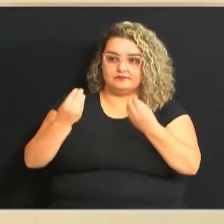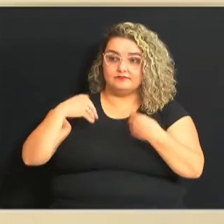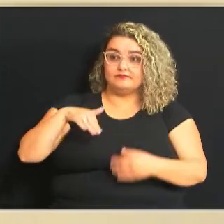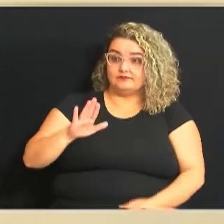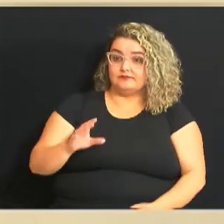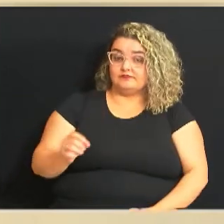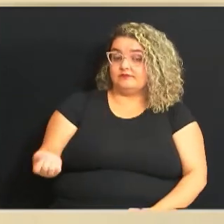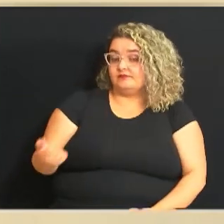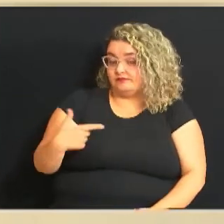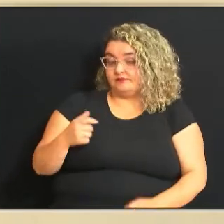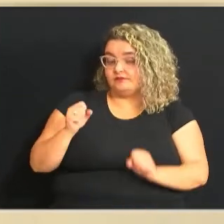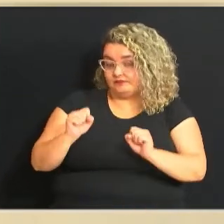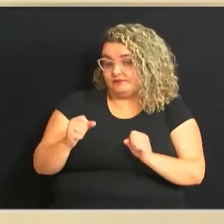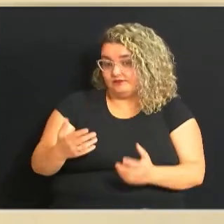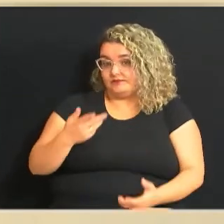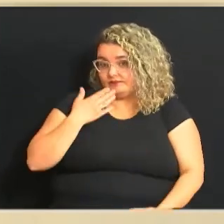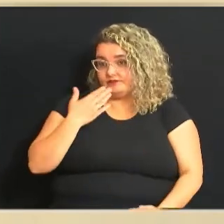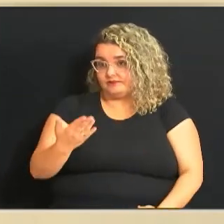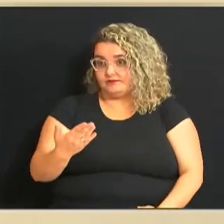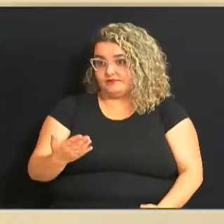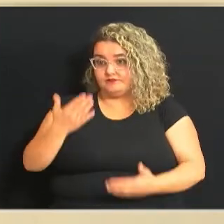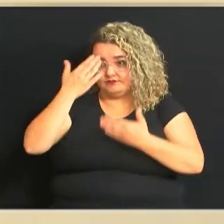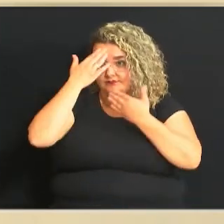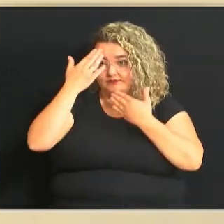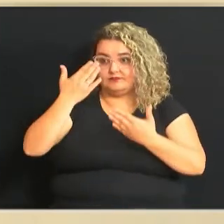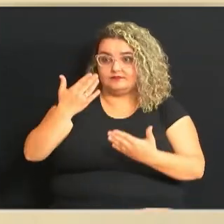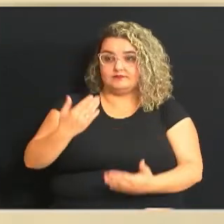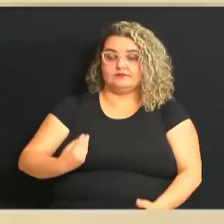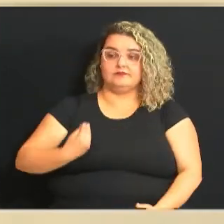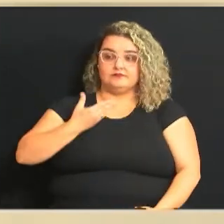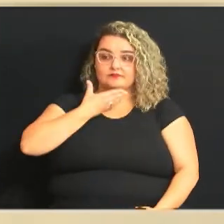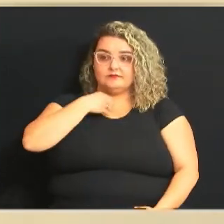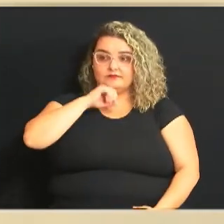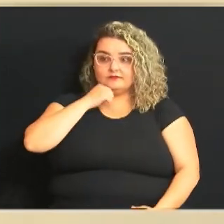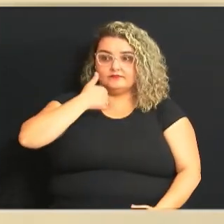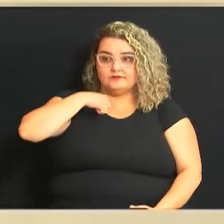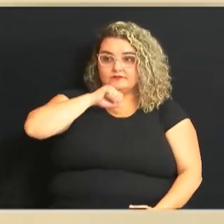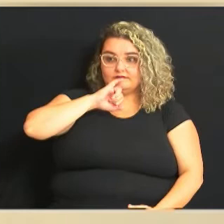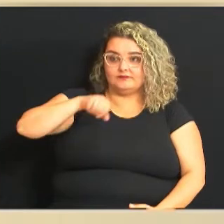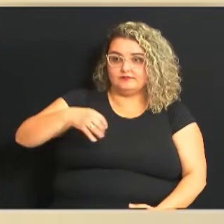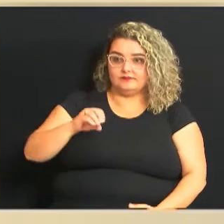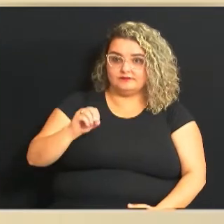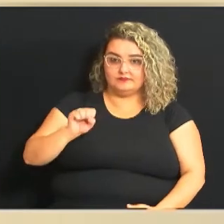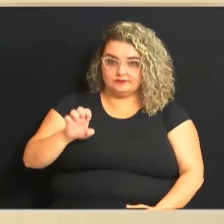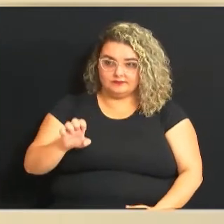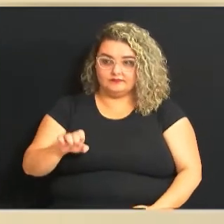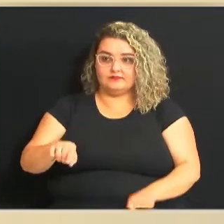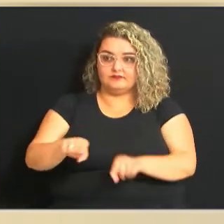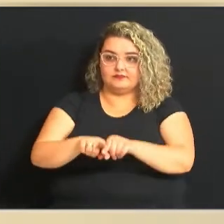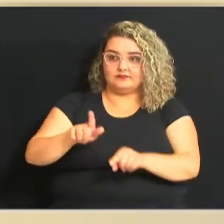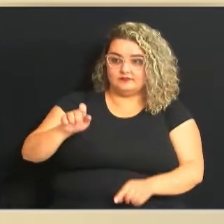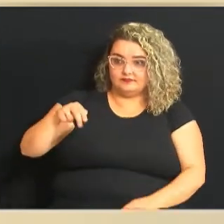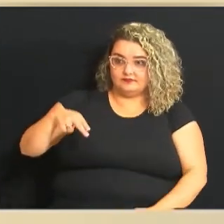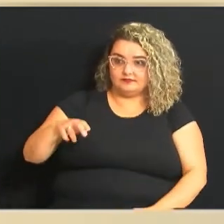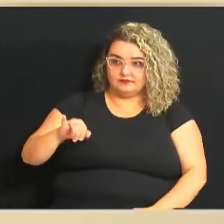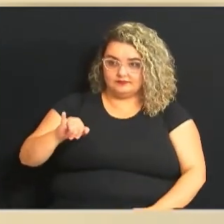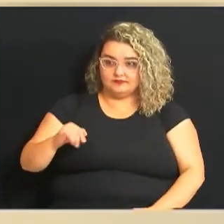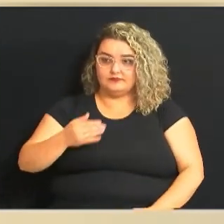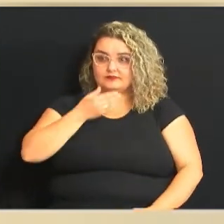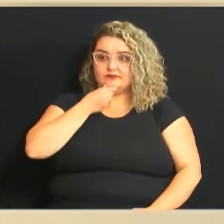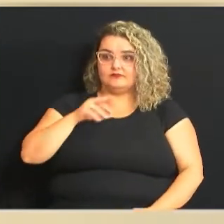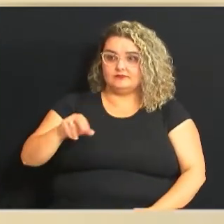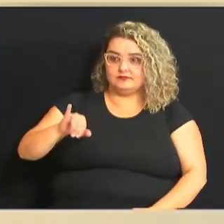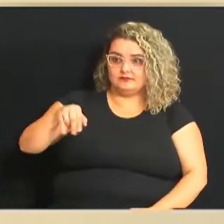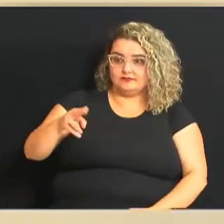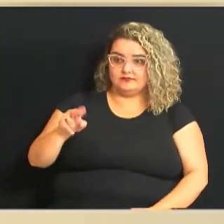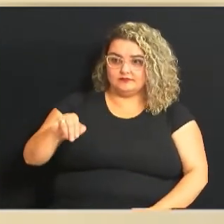O parlamentar ainda quer saber se as manifestações recentes em rodovias prejudicaram o abastecimento de remédio. O que